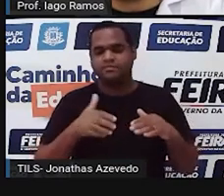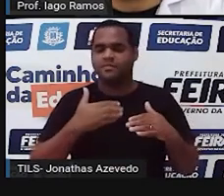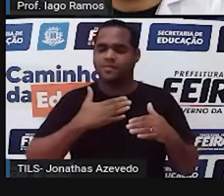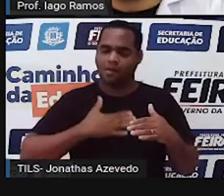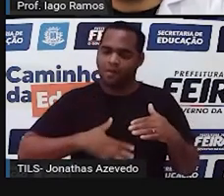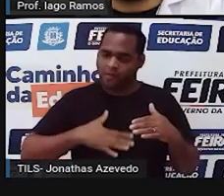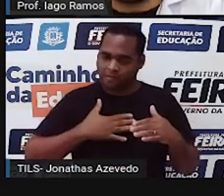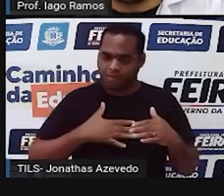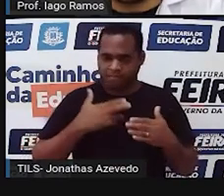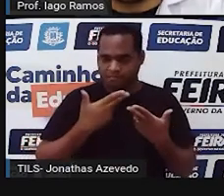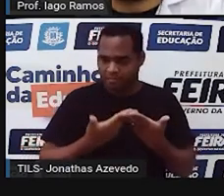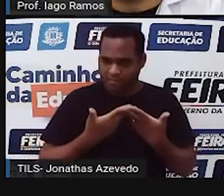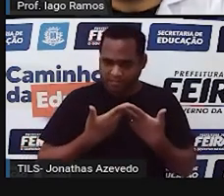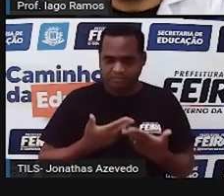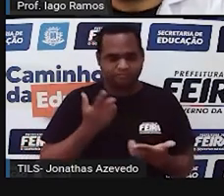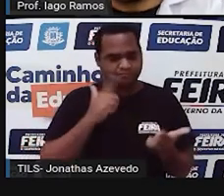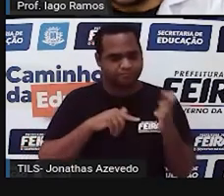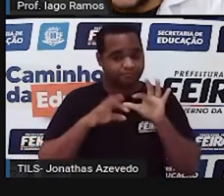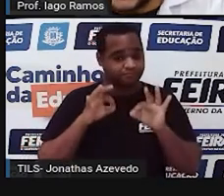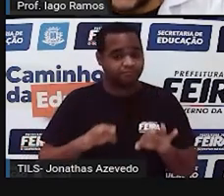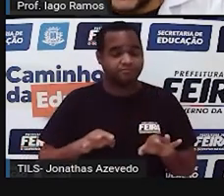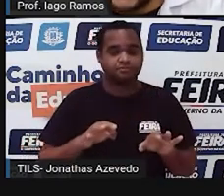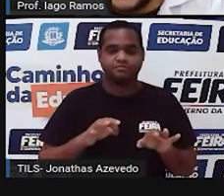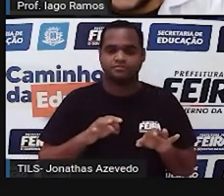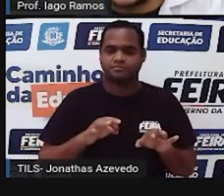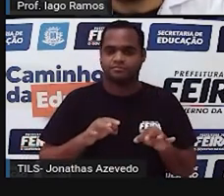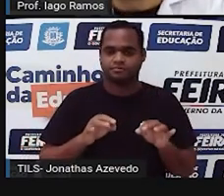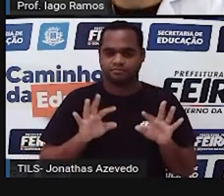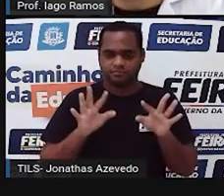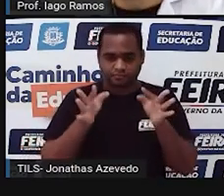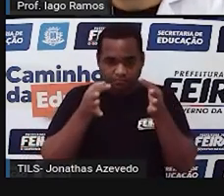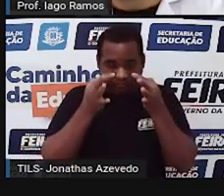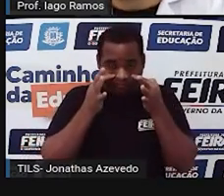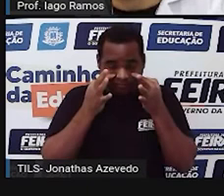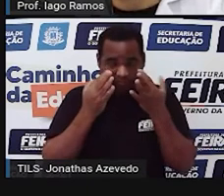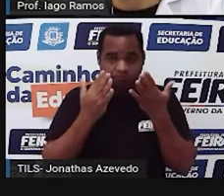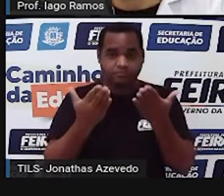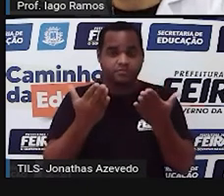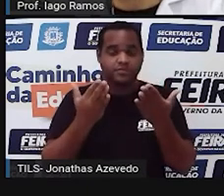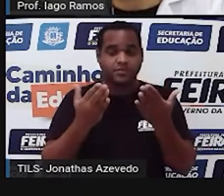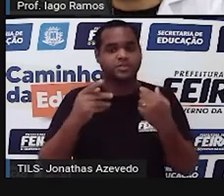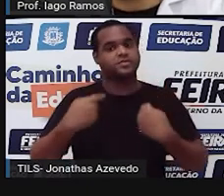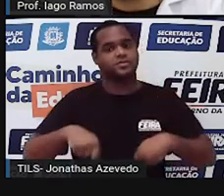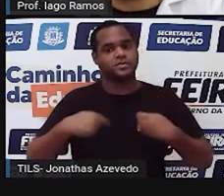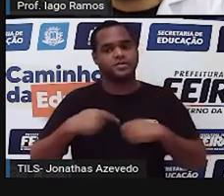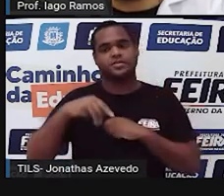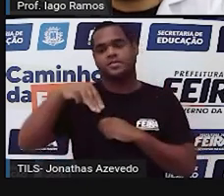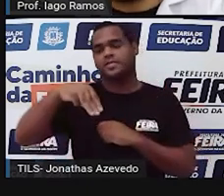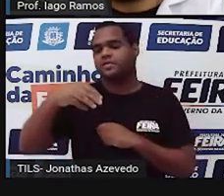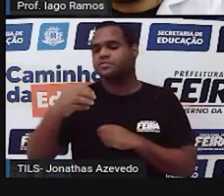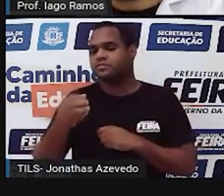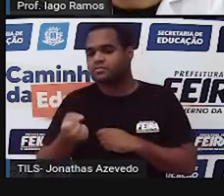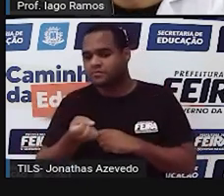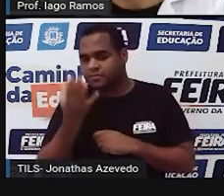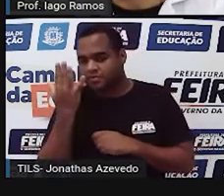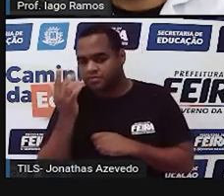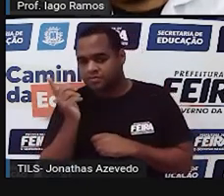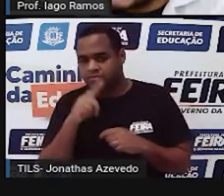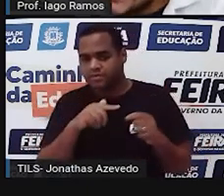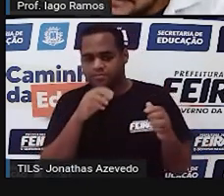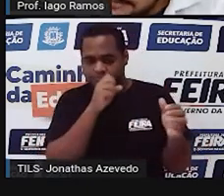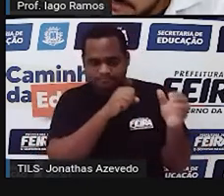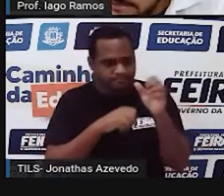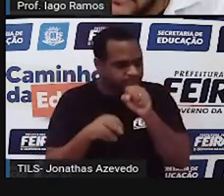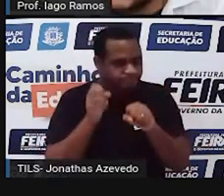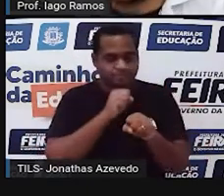conseguir fazer isso direitinho não percamos de vista que a gente quer saber quantos metros você comeu e